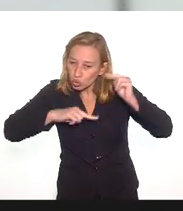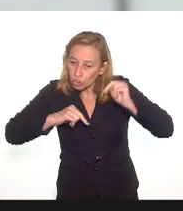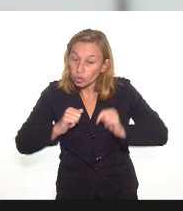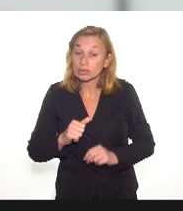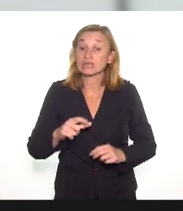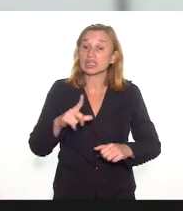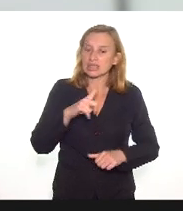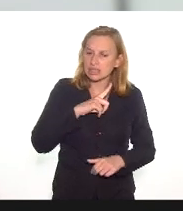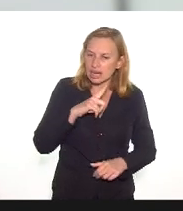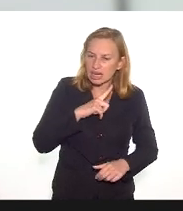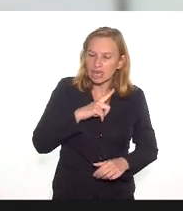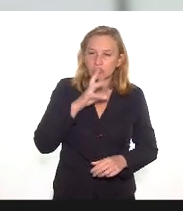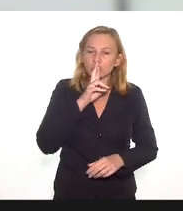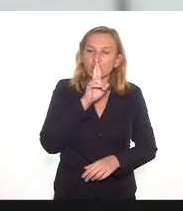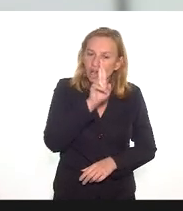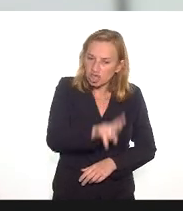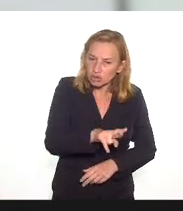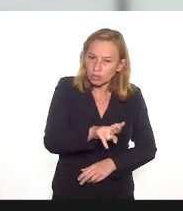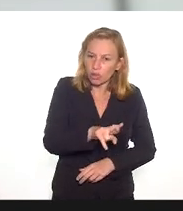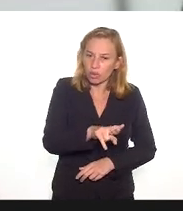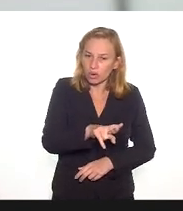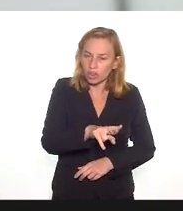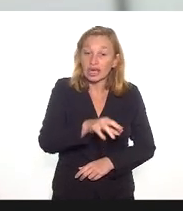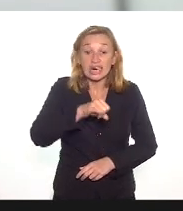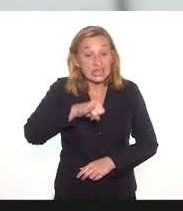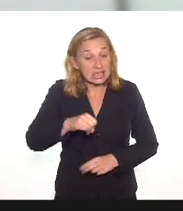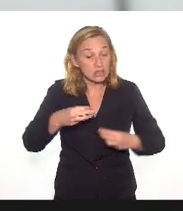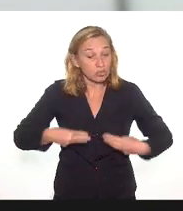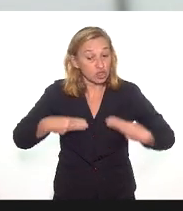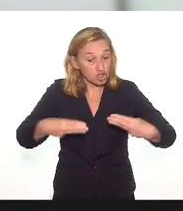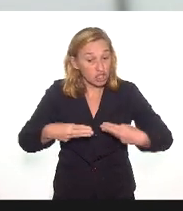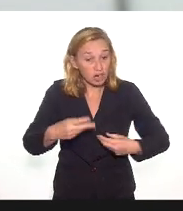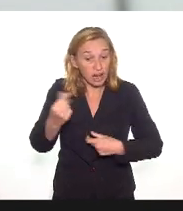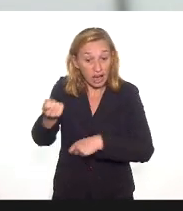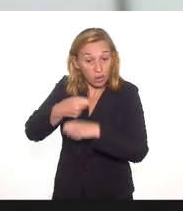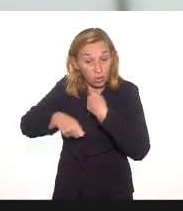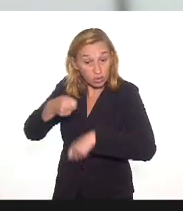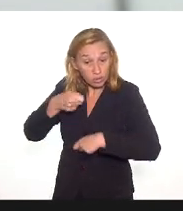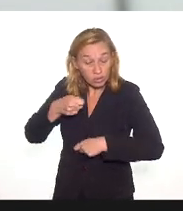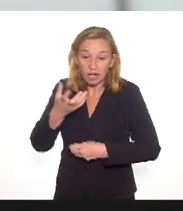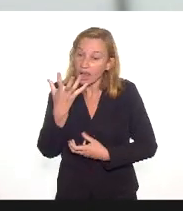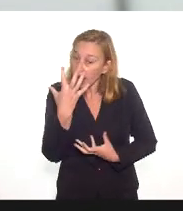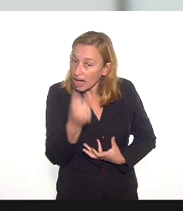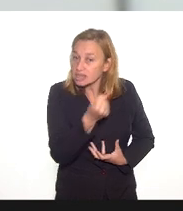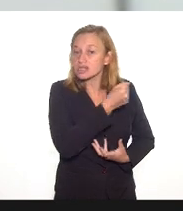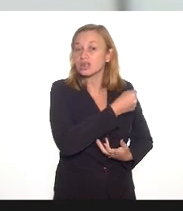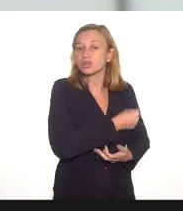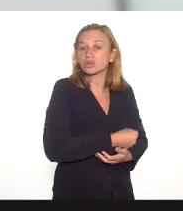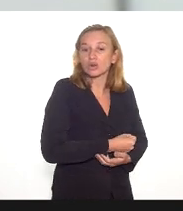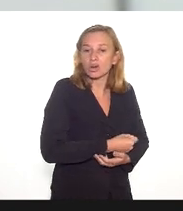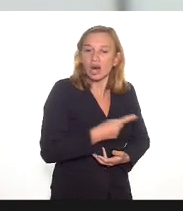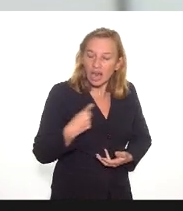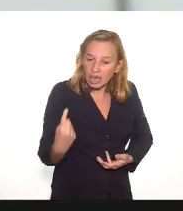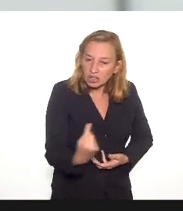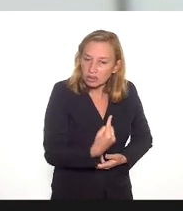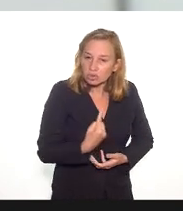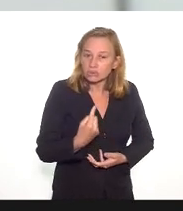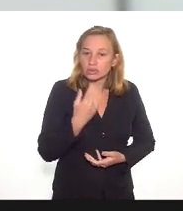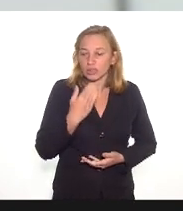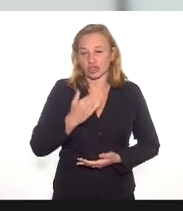nós teremos uma resposta se o Ministério da Economia aceitou a nossa